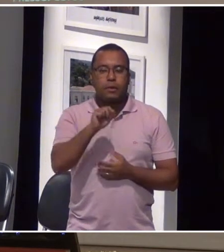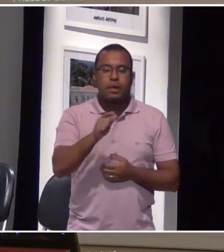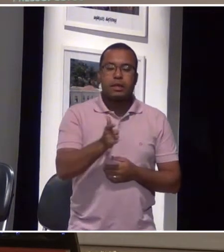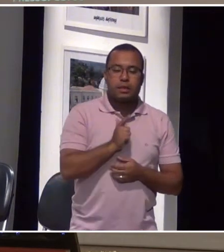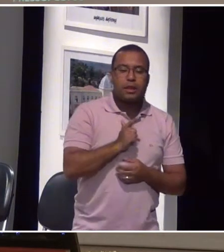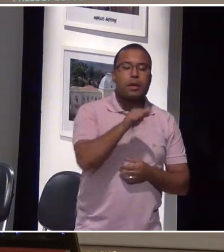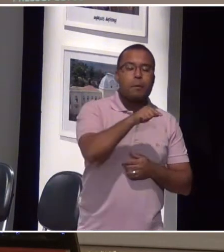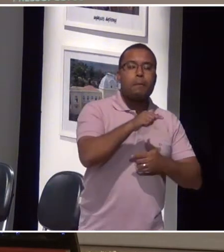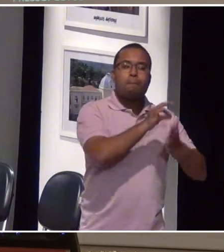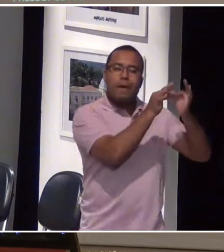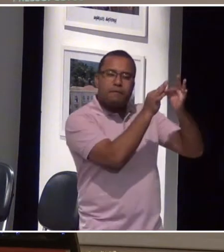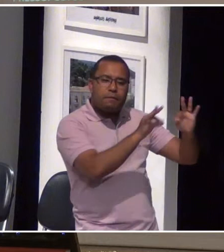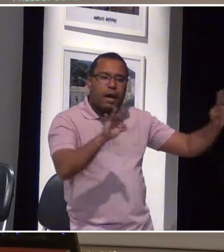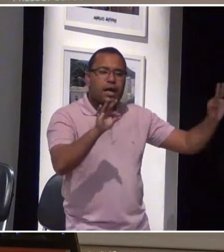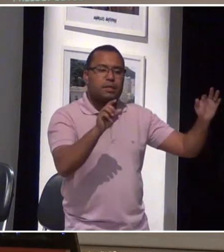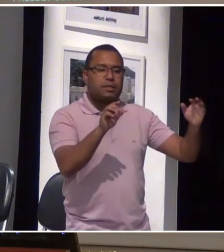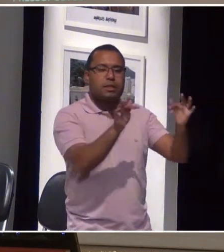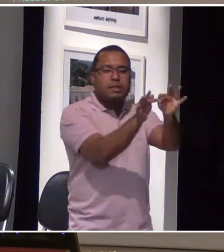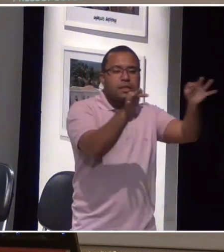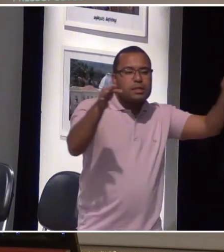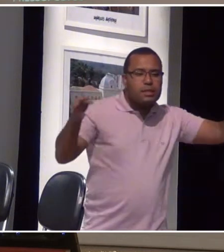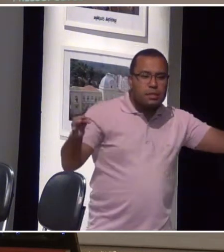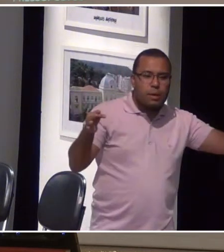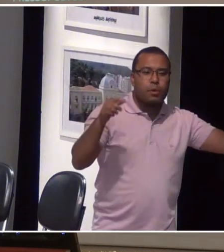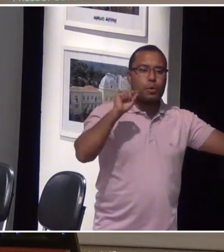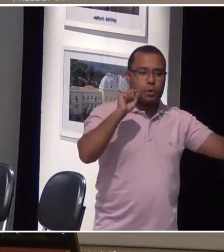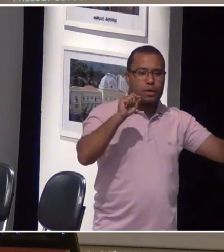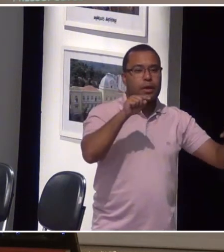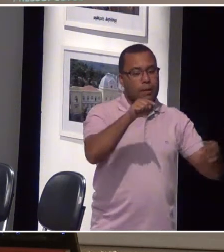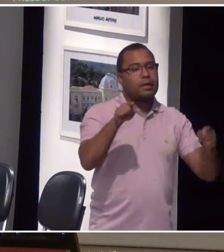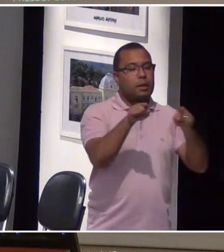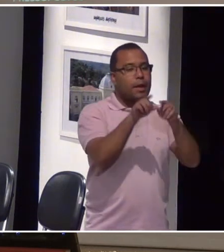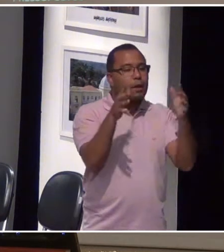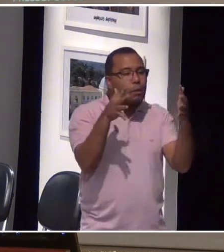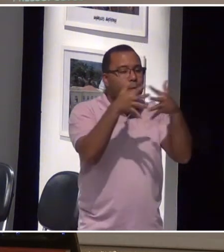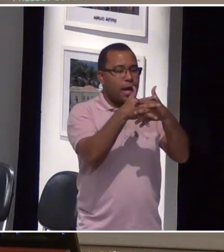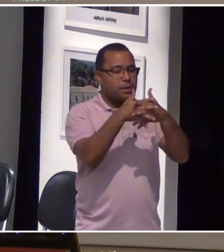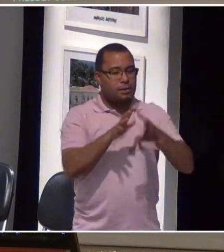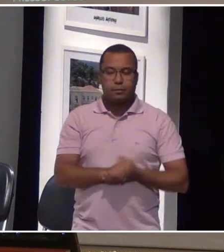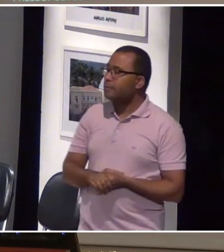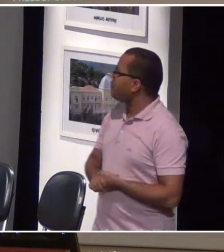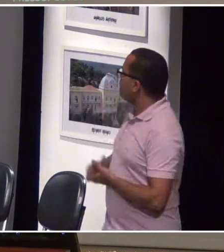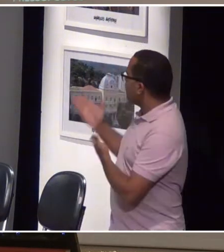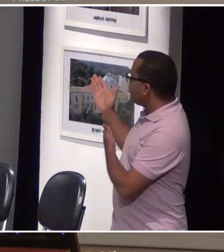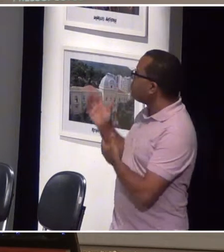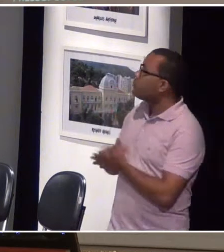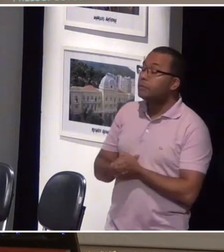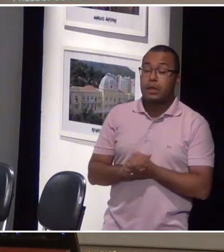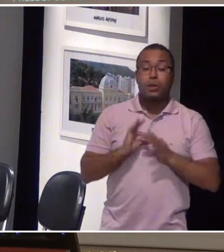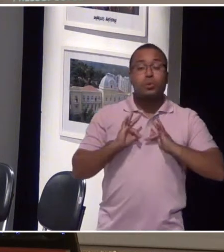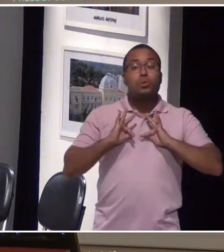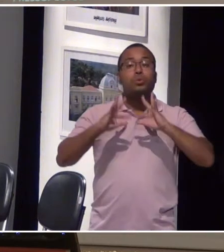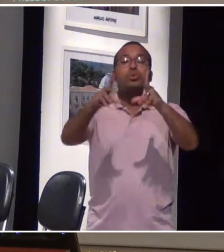bastante dos textos, ele tem uma frase extremamente simples, mas que também é complexa, né? Ele diz